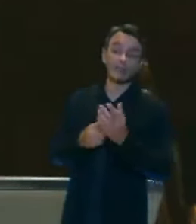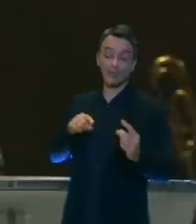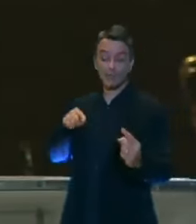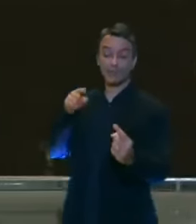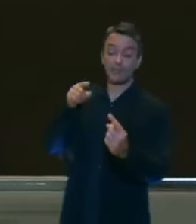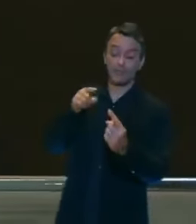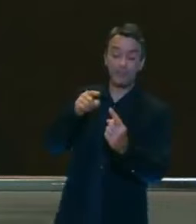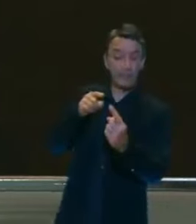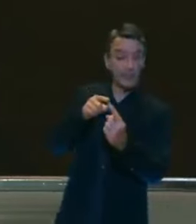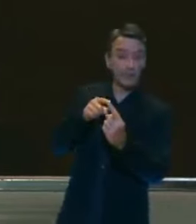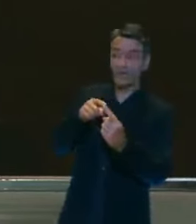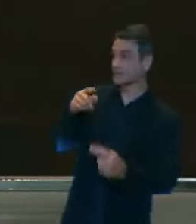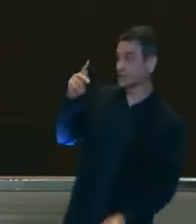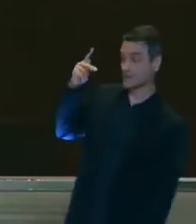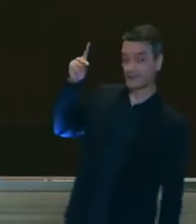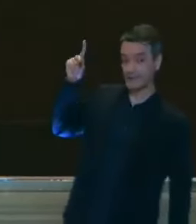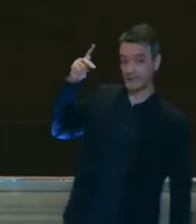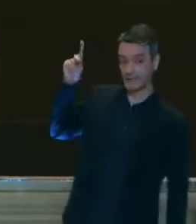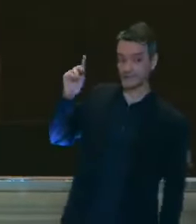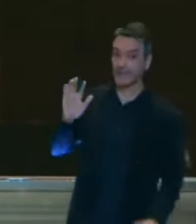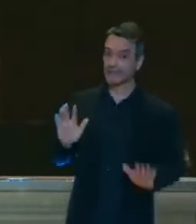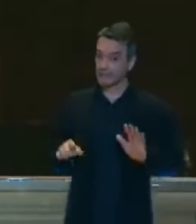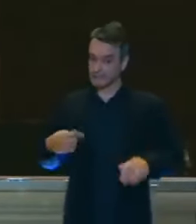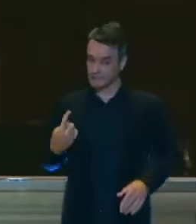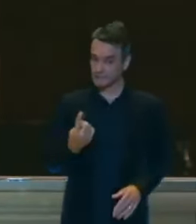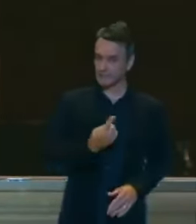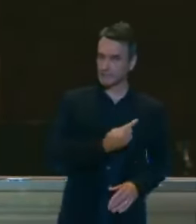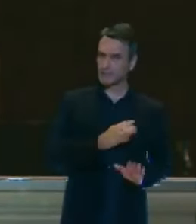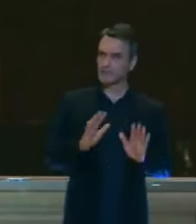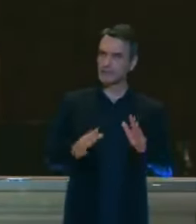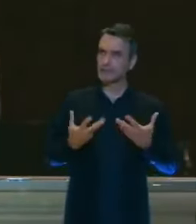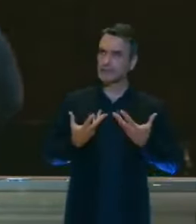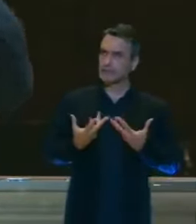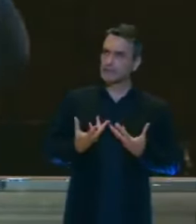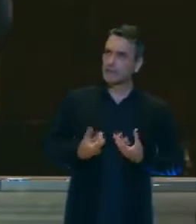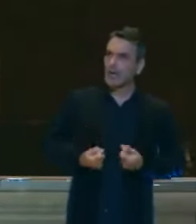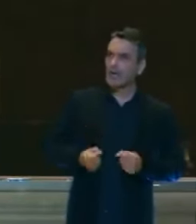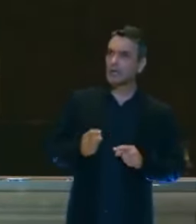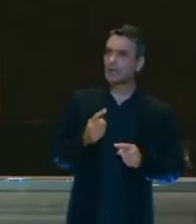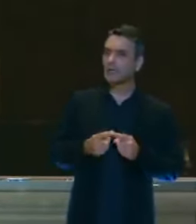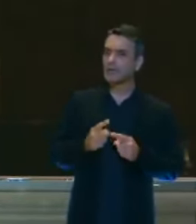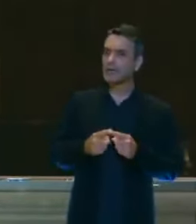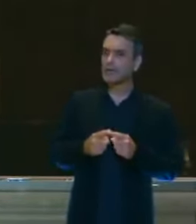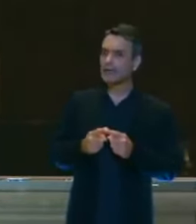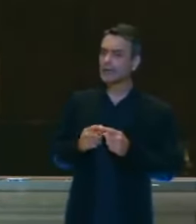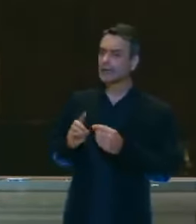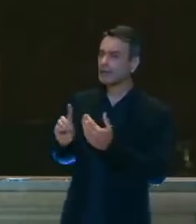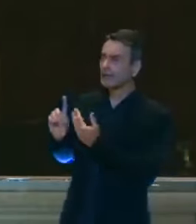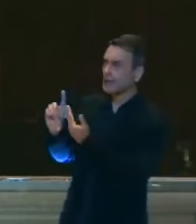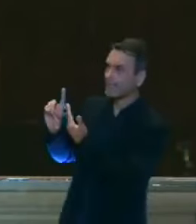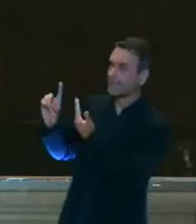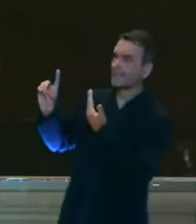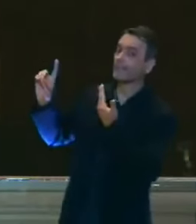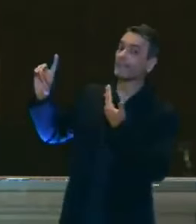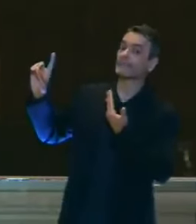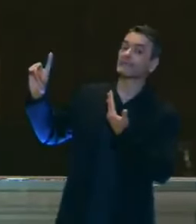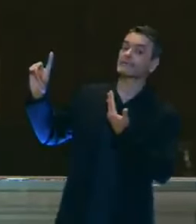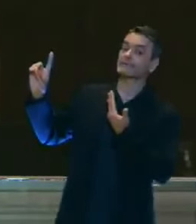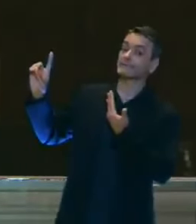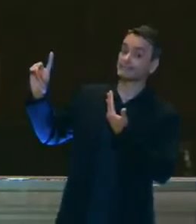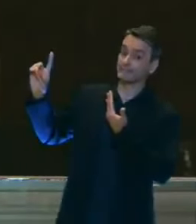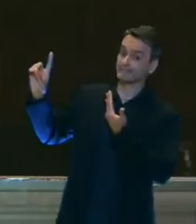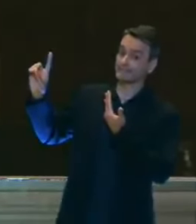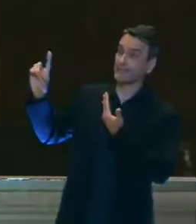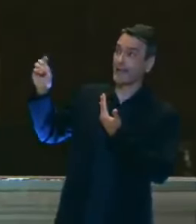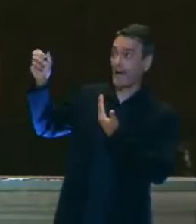Nós ficamos cansados muitas vezes porque não andamos no ritmo da graça. Estamos desenvolvendo os nossos potenciais, mas não